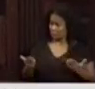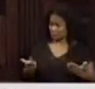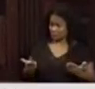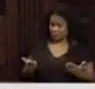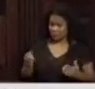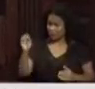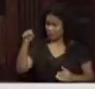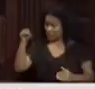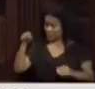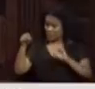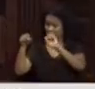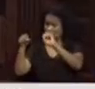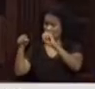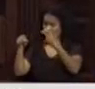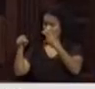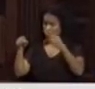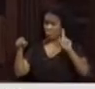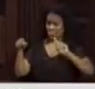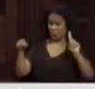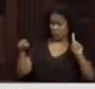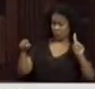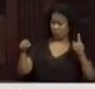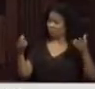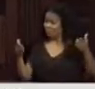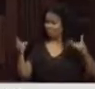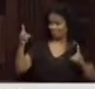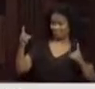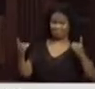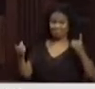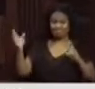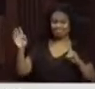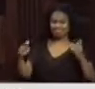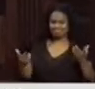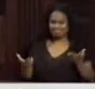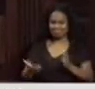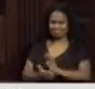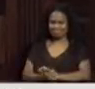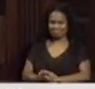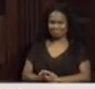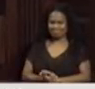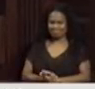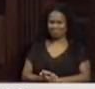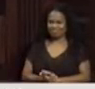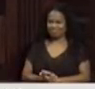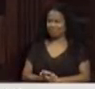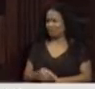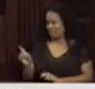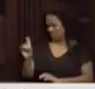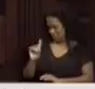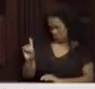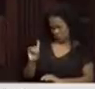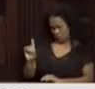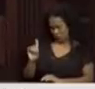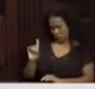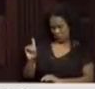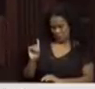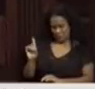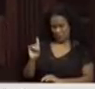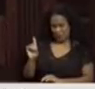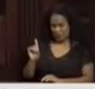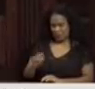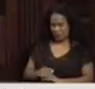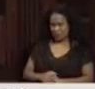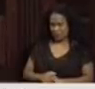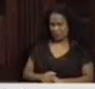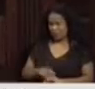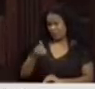Sim ou não, deputado? Não vale ficar em cima do muro. Hein? Não. Meu marido, se dissesse isso,